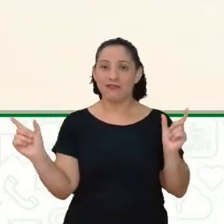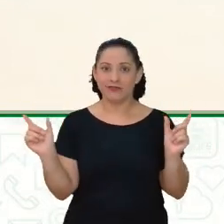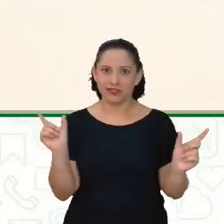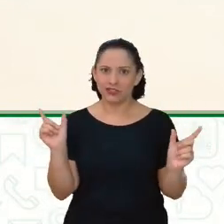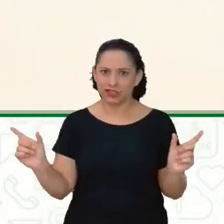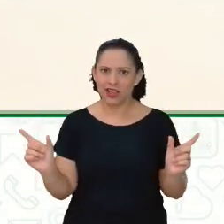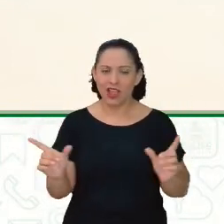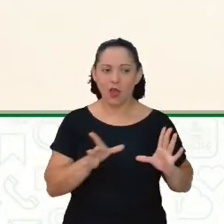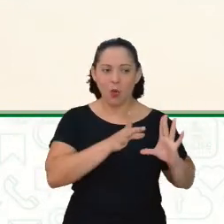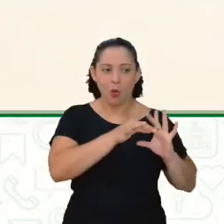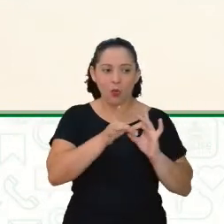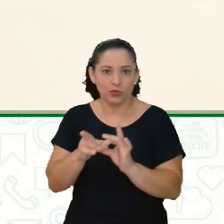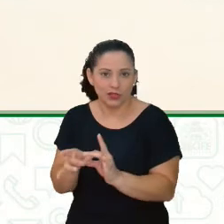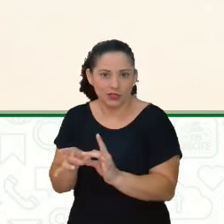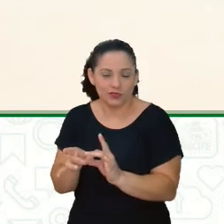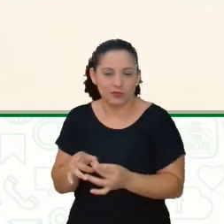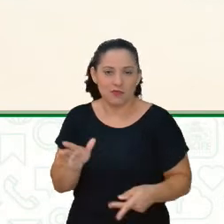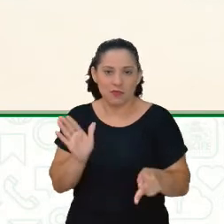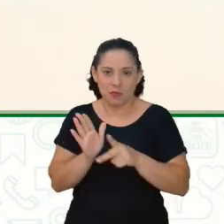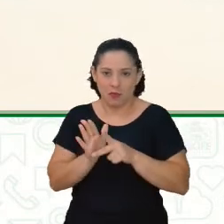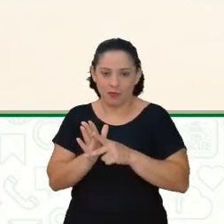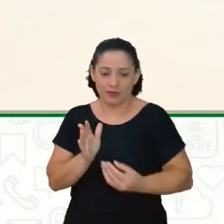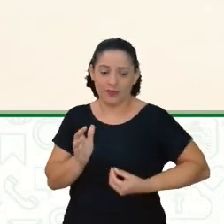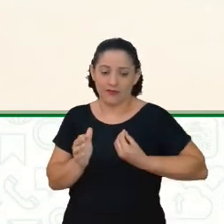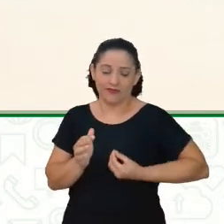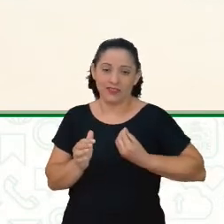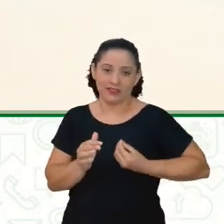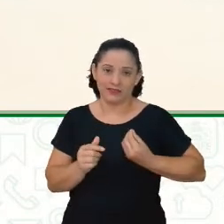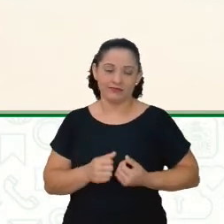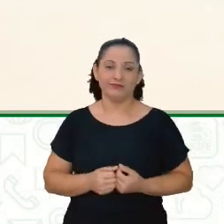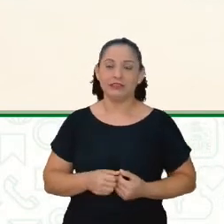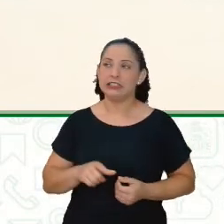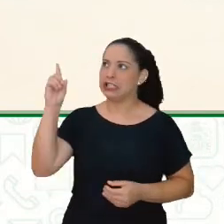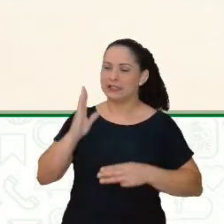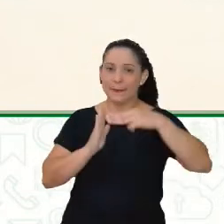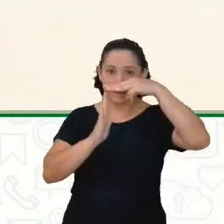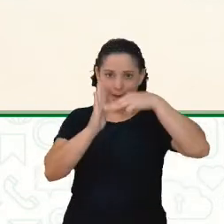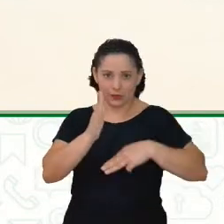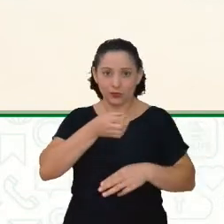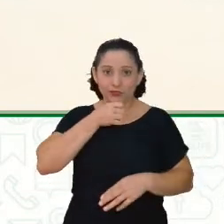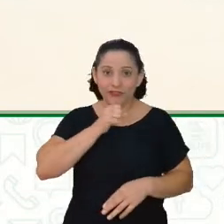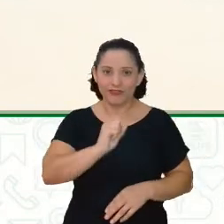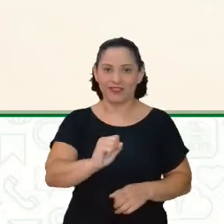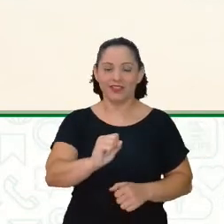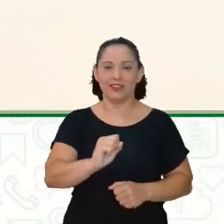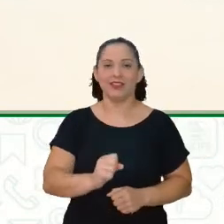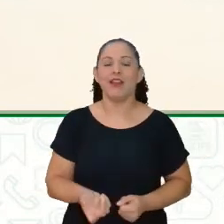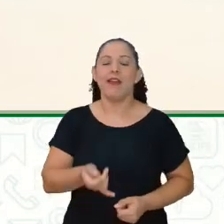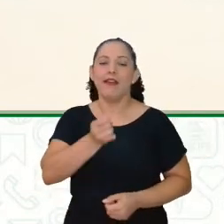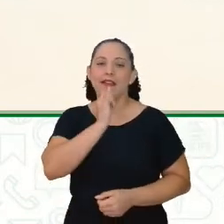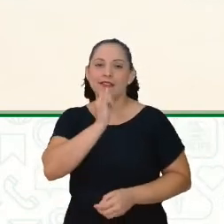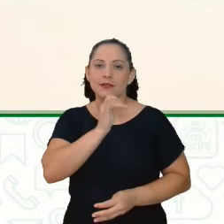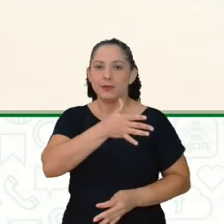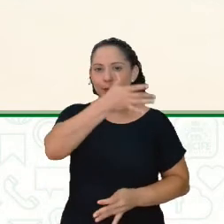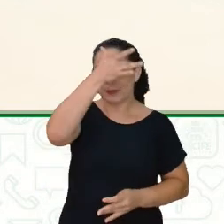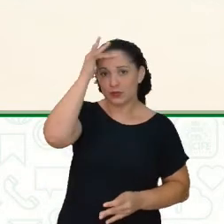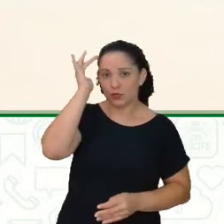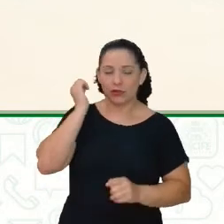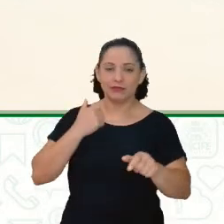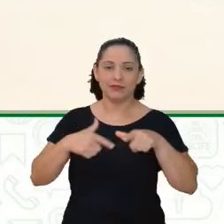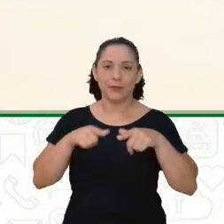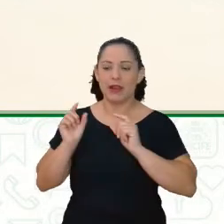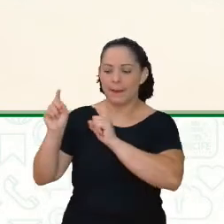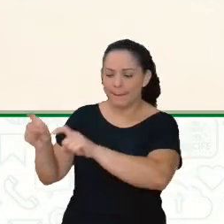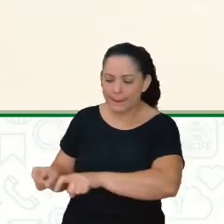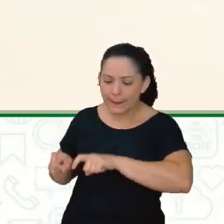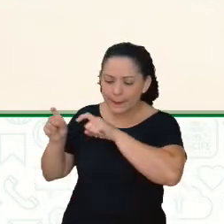contexto social do indivíduo. Foi Paulo Freire que trouxe esse método para a gente. Então, exemplo, o agricultor